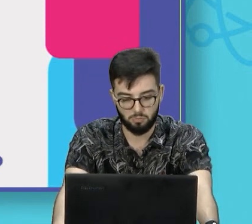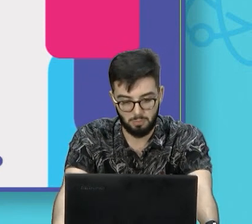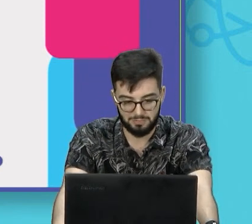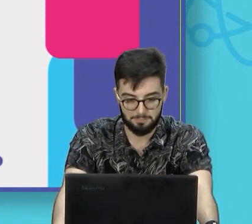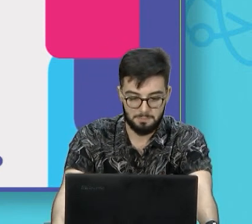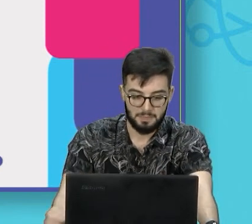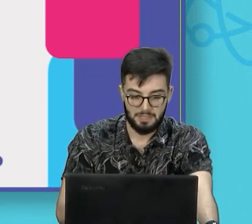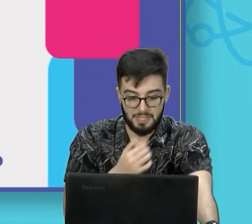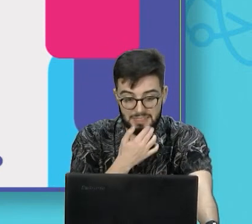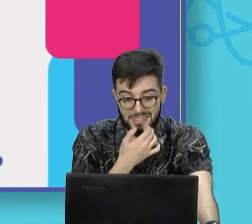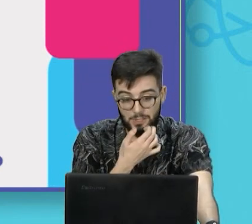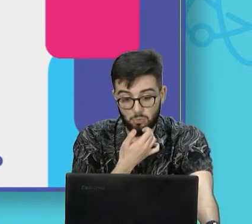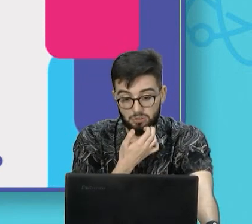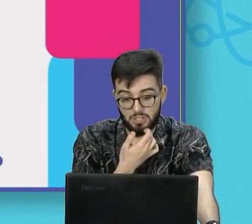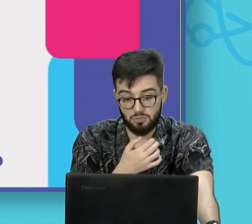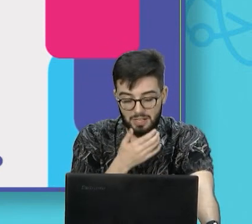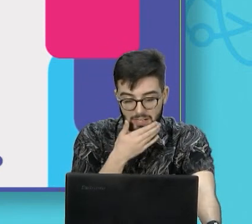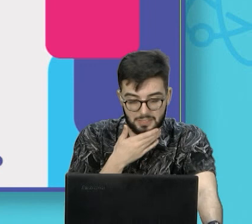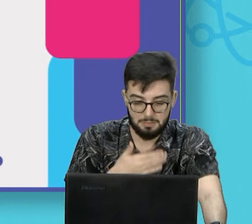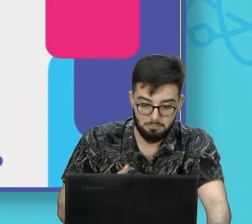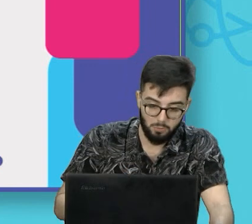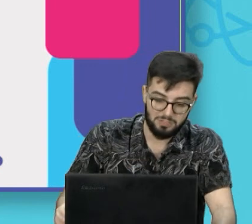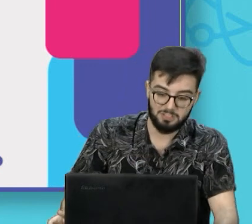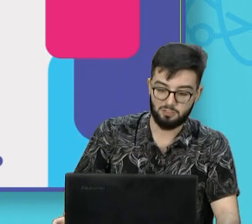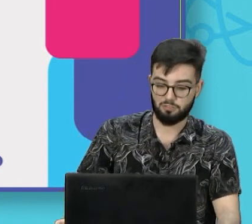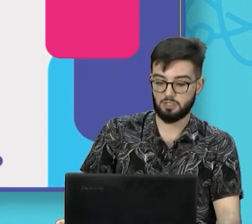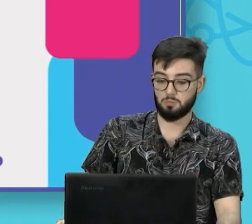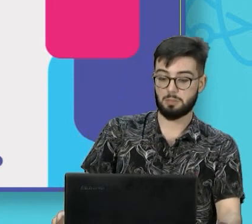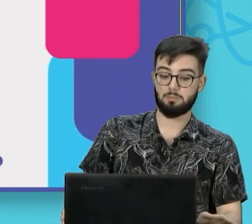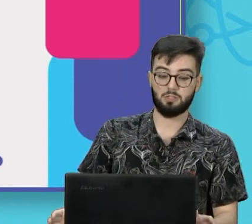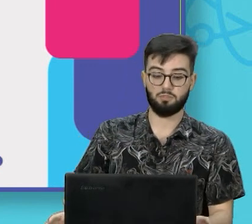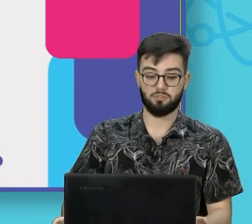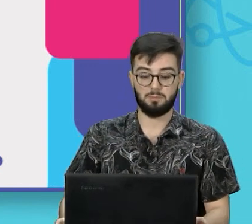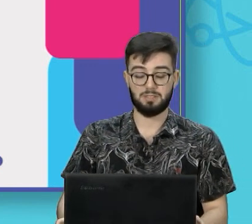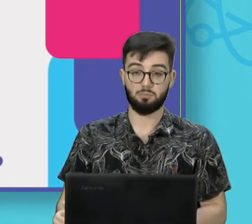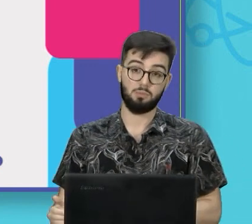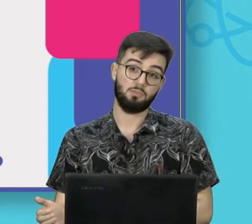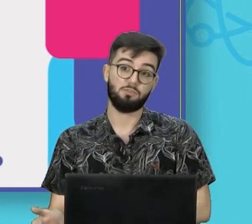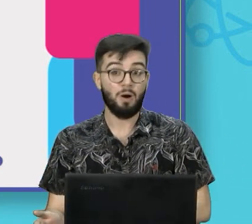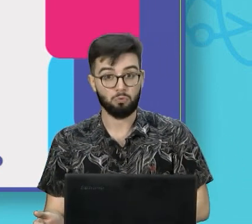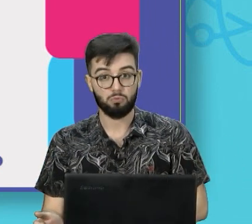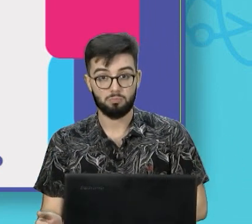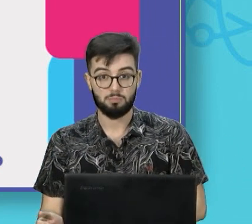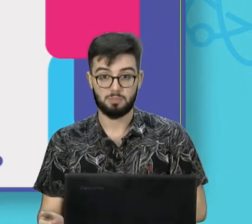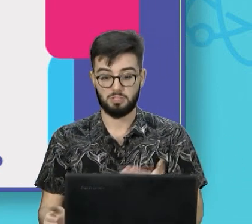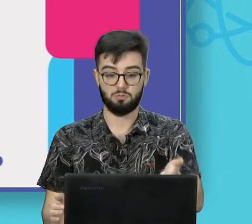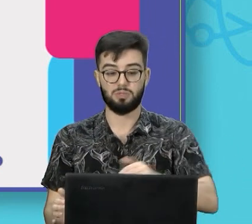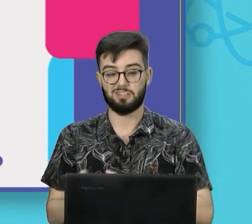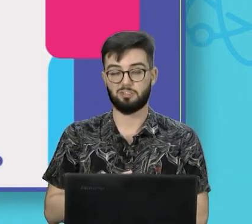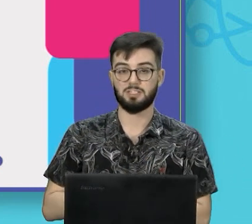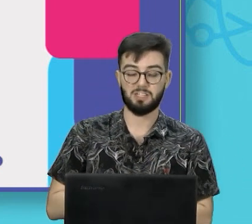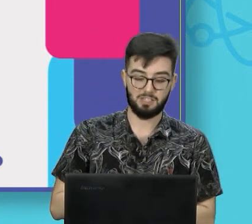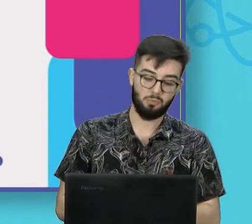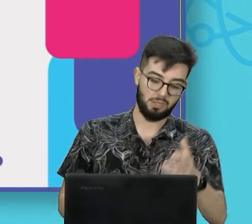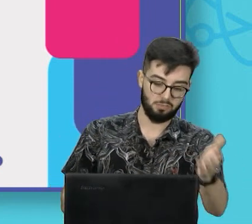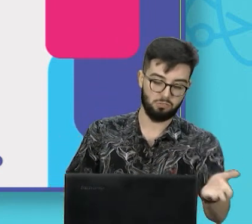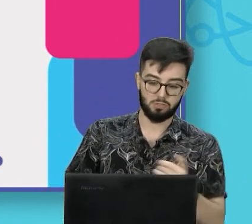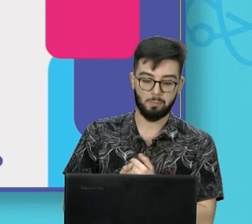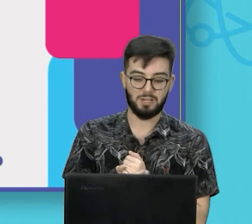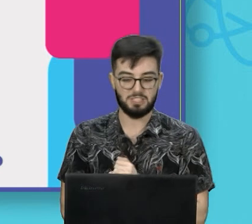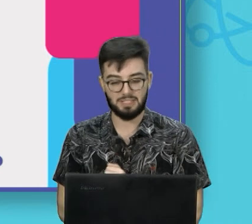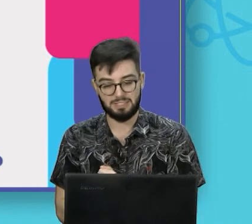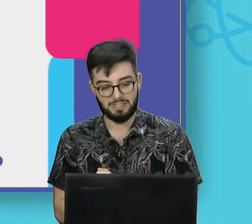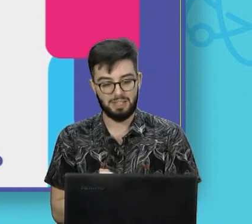saudades e por mais de o texto da carta de 1891 já prometeu o voto feminino falso a gente viu que estaciona de